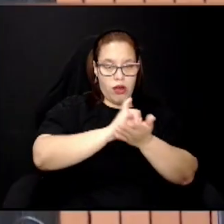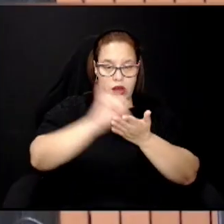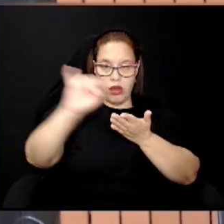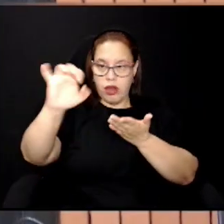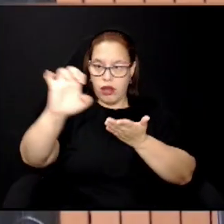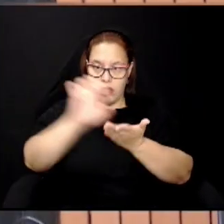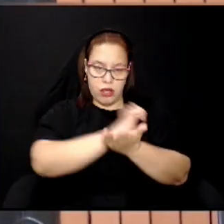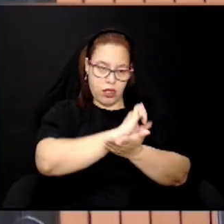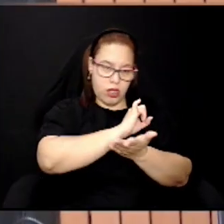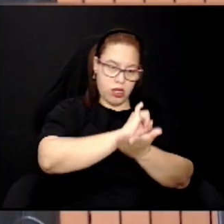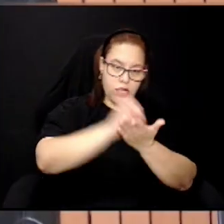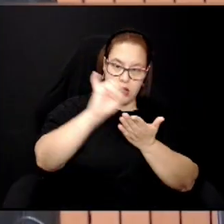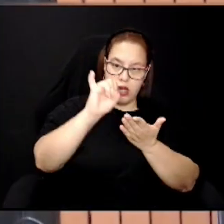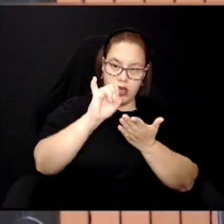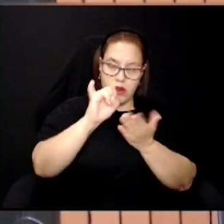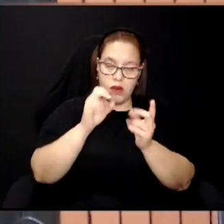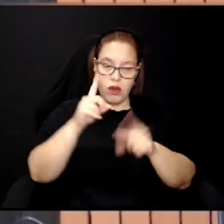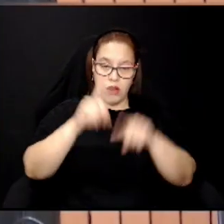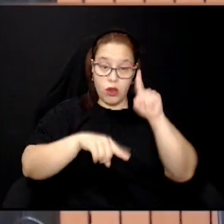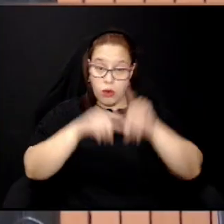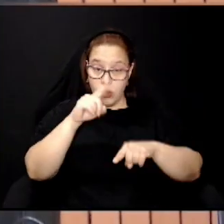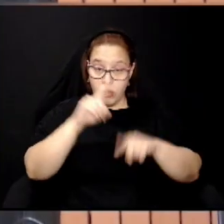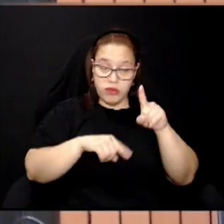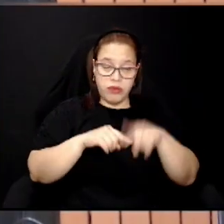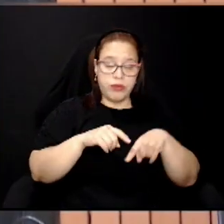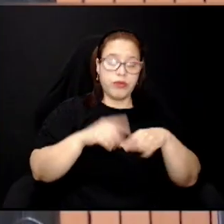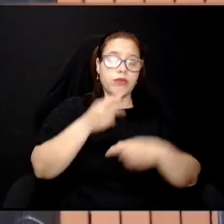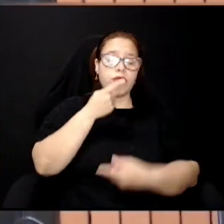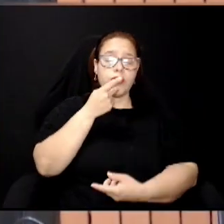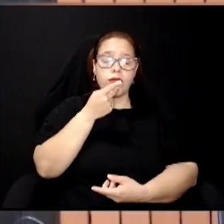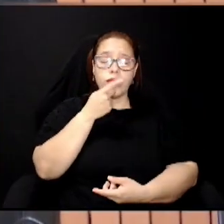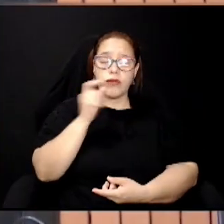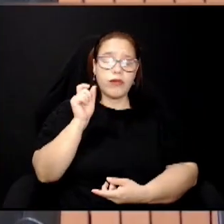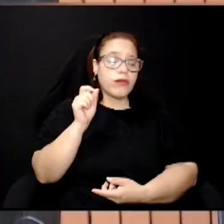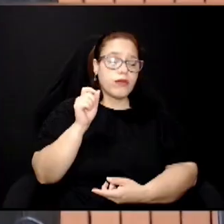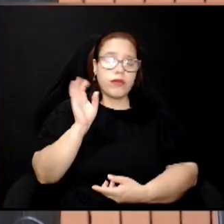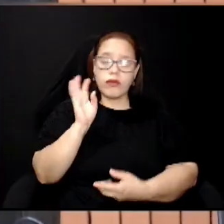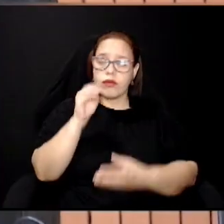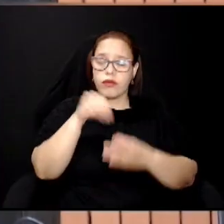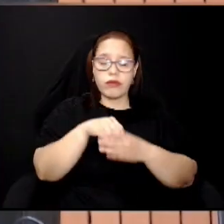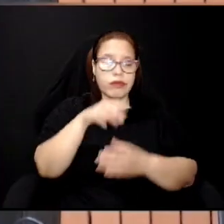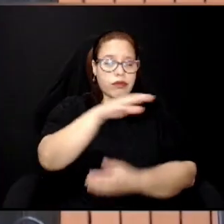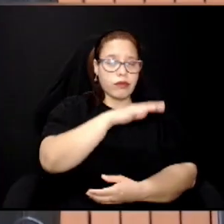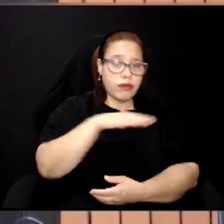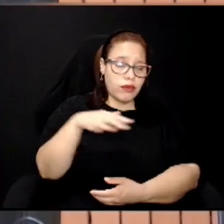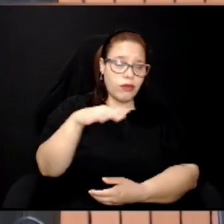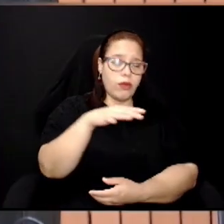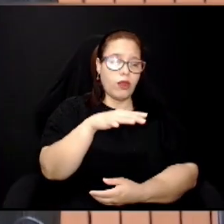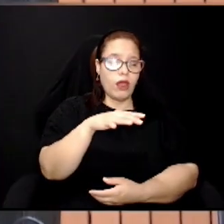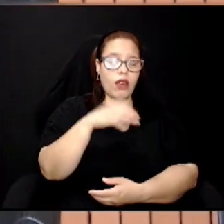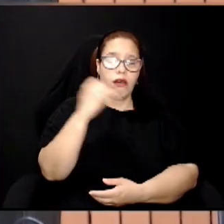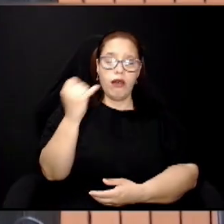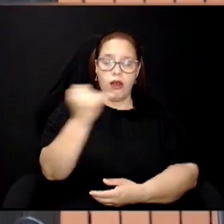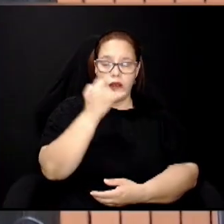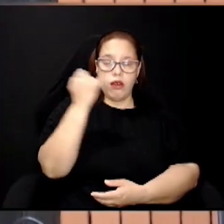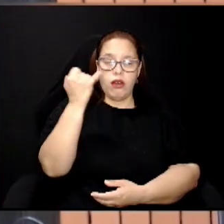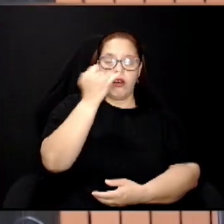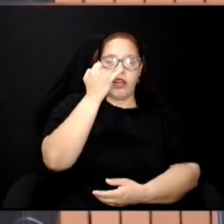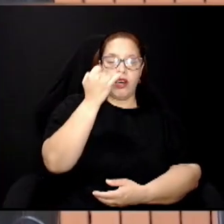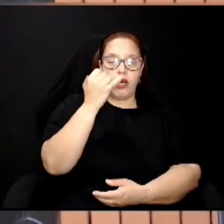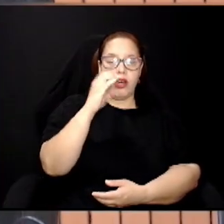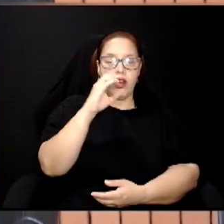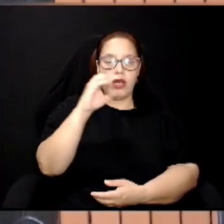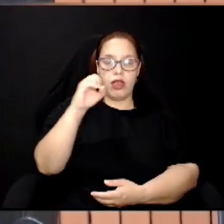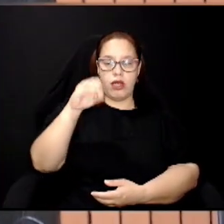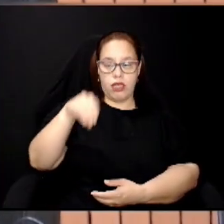exportação de mercadorias? E falo isso dentro de uma região importante para o comércio exterior. Hoje